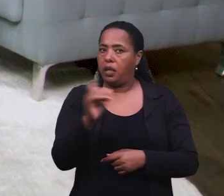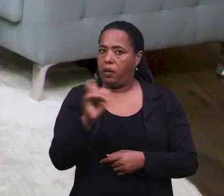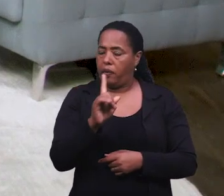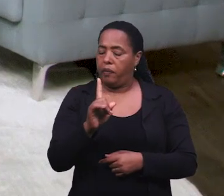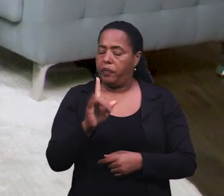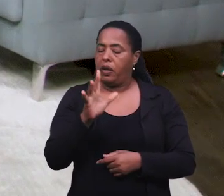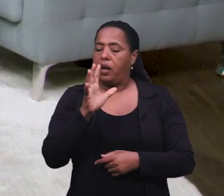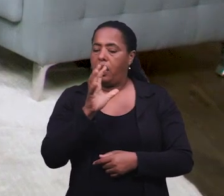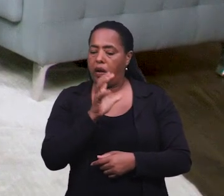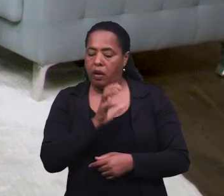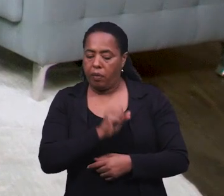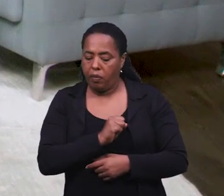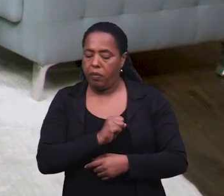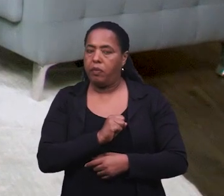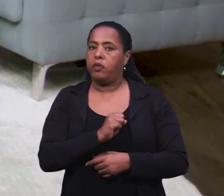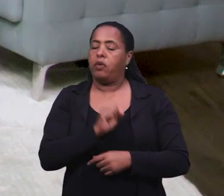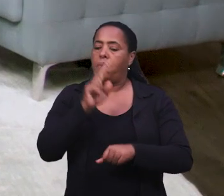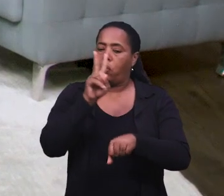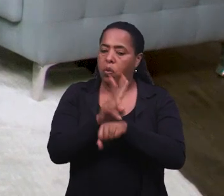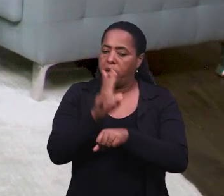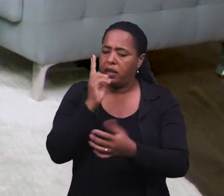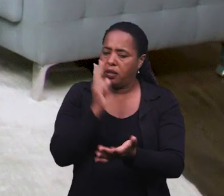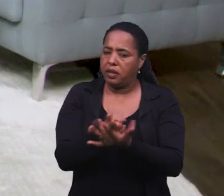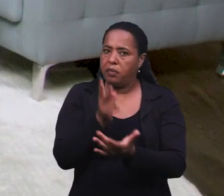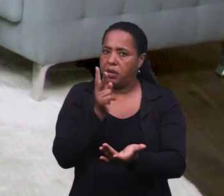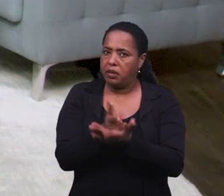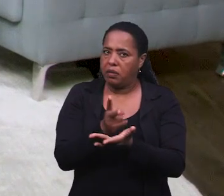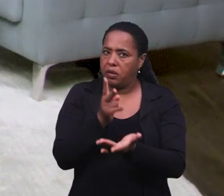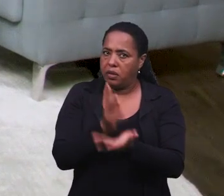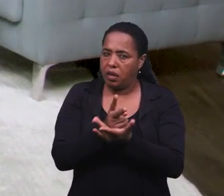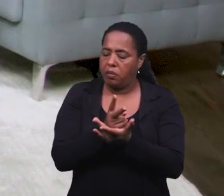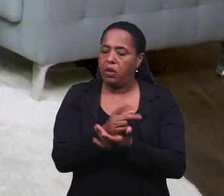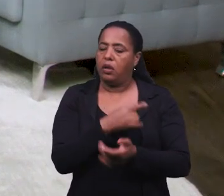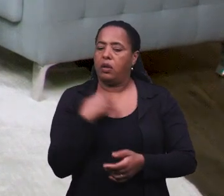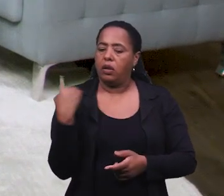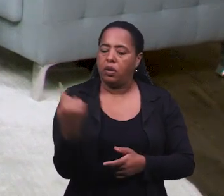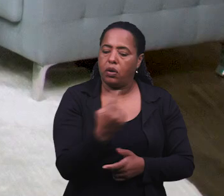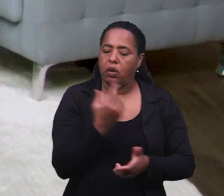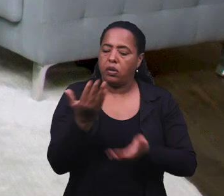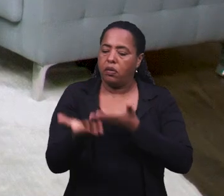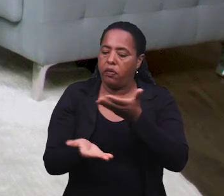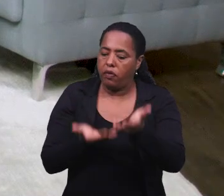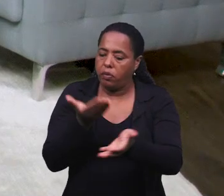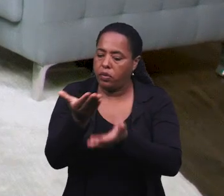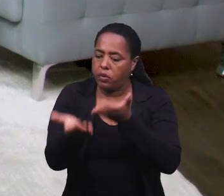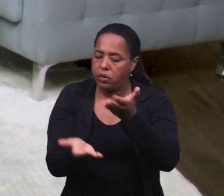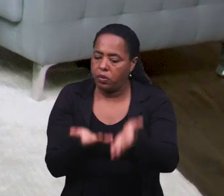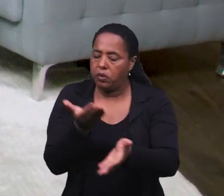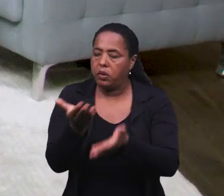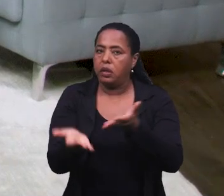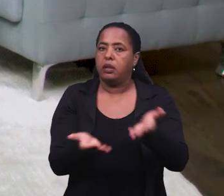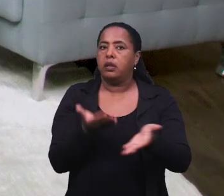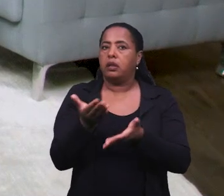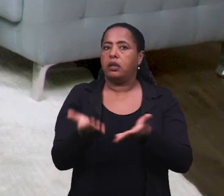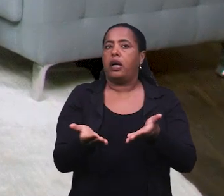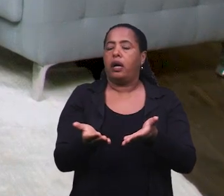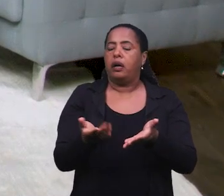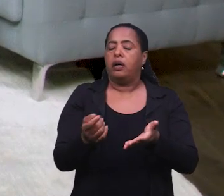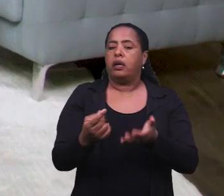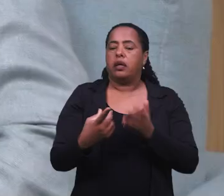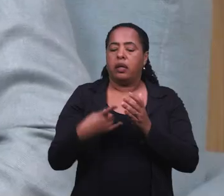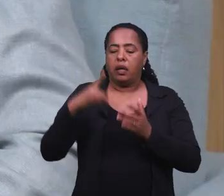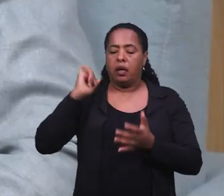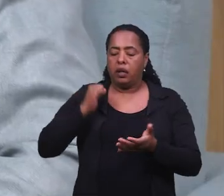Vamos cuidar daqueles que estão se achegando e dos nossos irmãos idosos. Essa é uma experiência valiosa. O